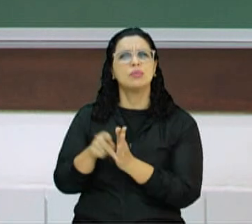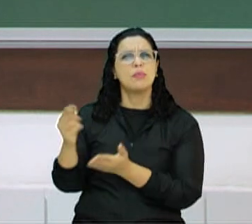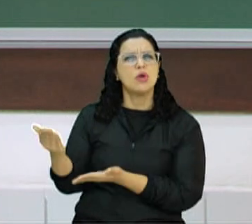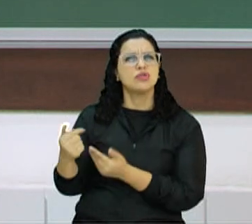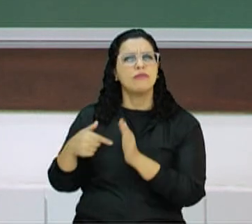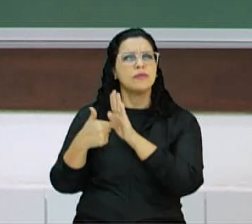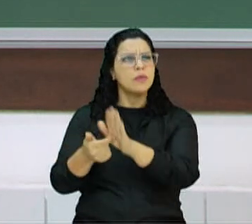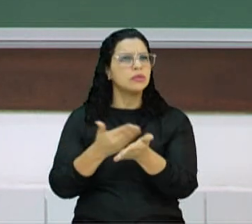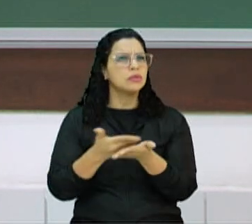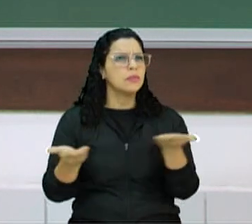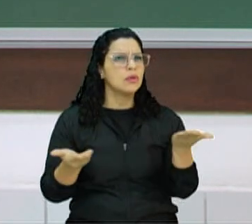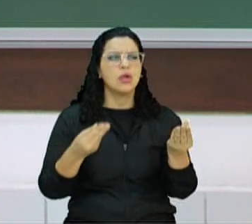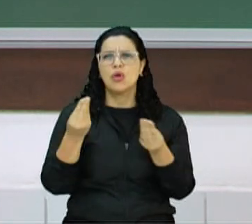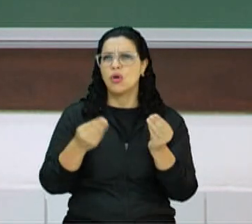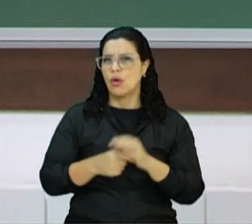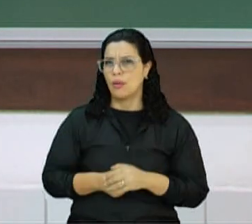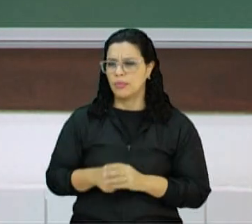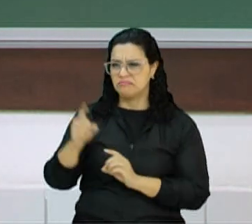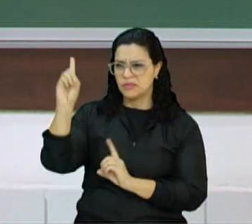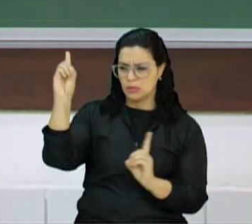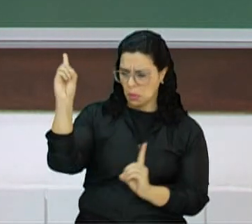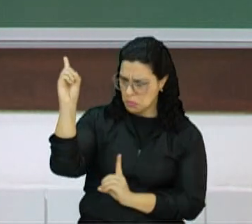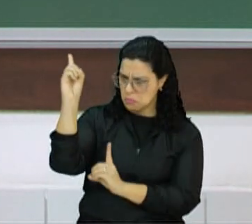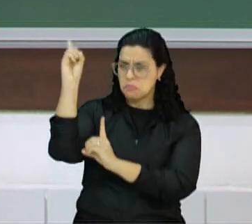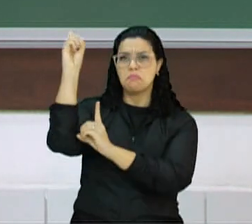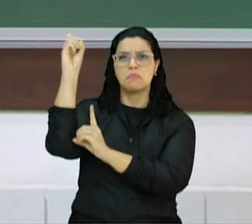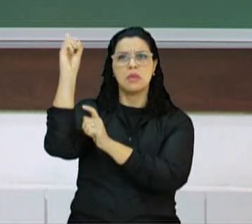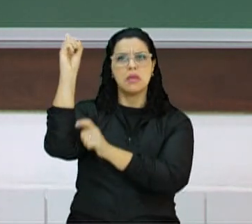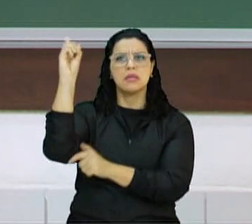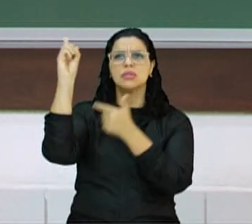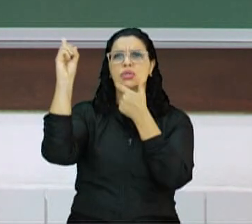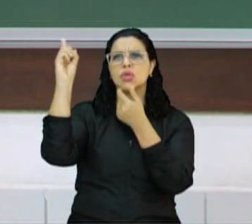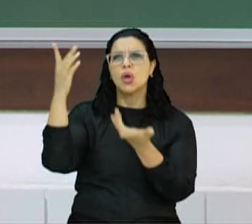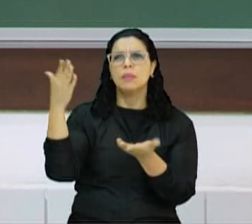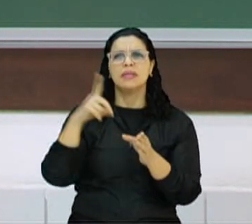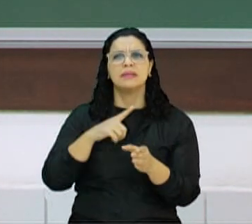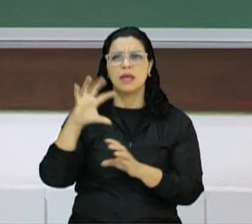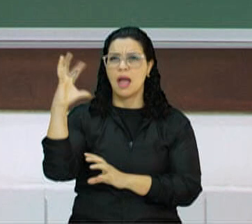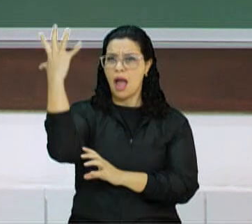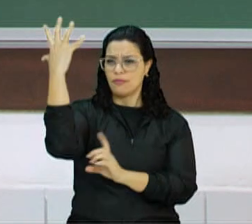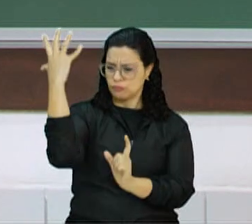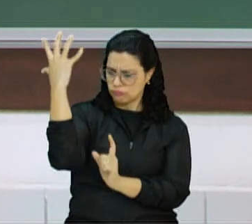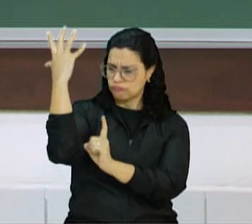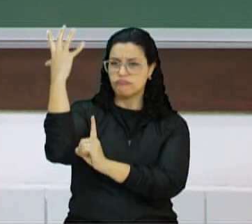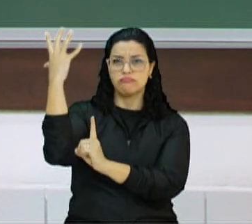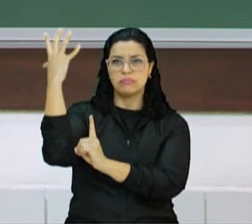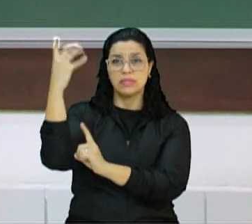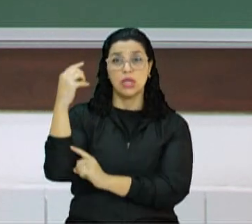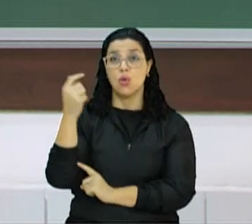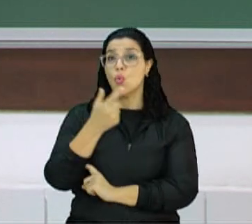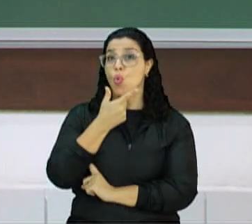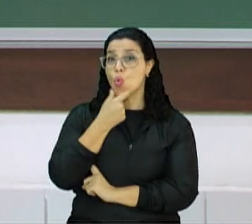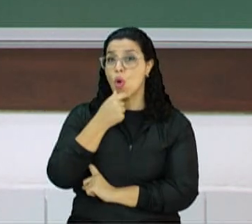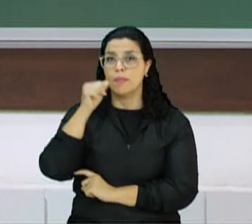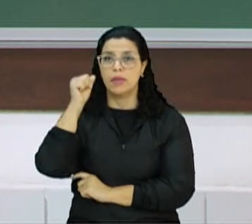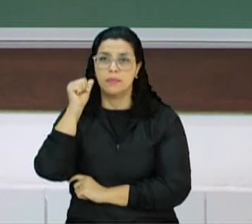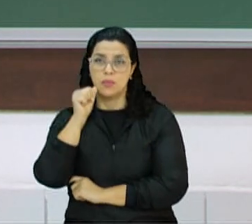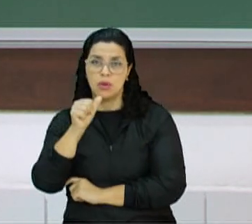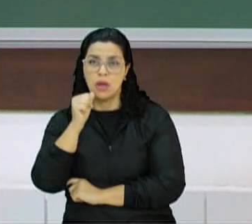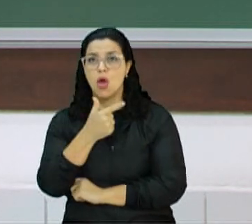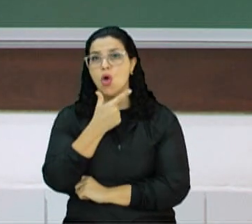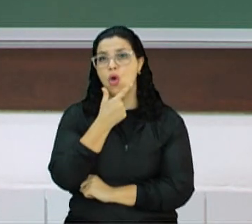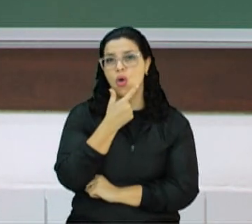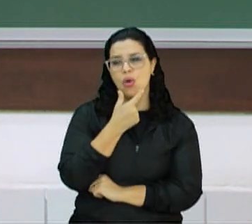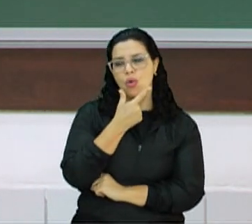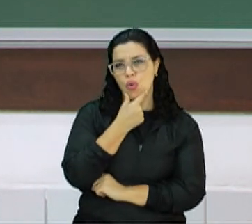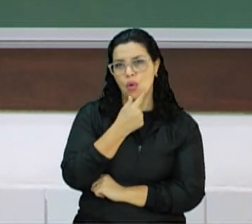apresentado inicialmente? E aí? Como que esses jovens são apresentados? Para início de conversa nós temos um jovem e uma jovem que marcaram